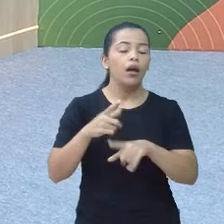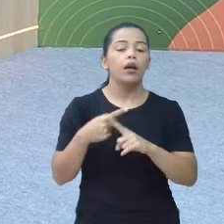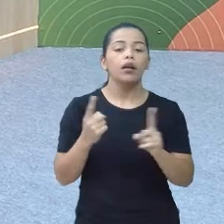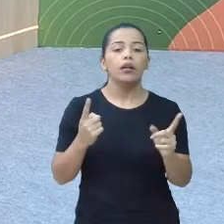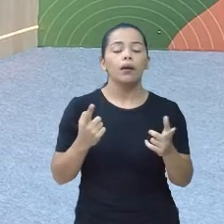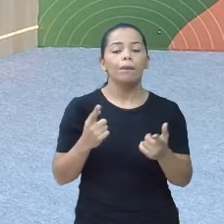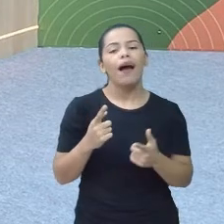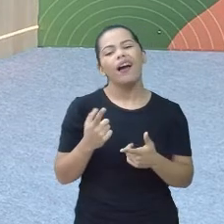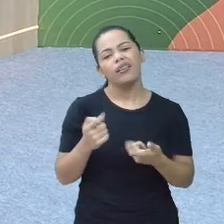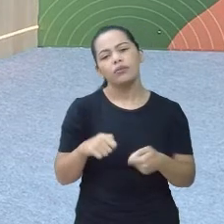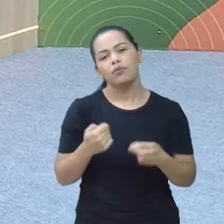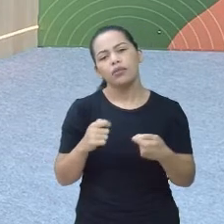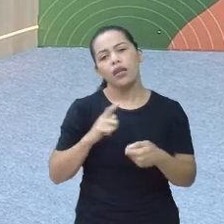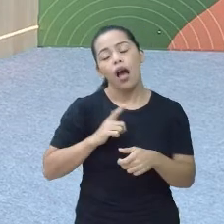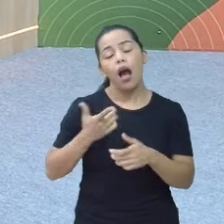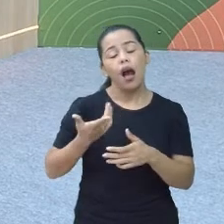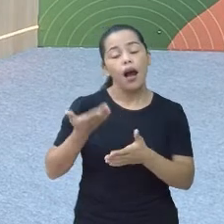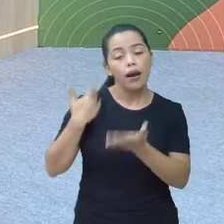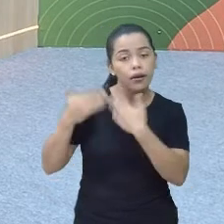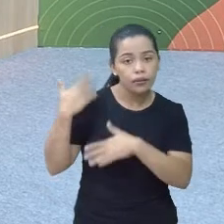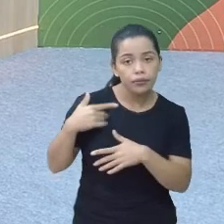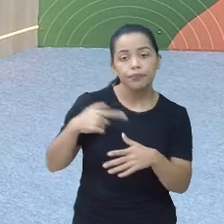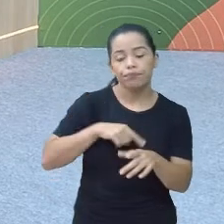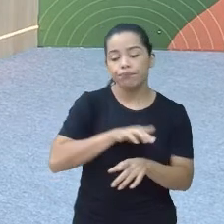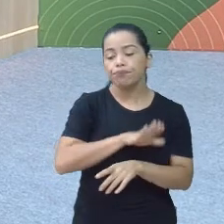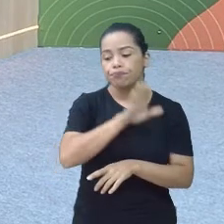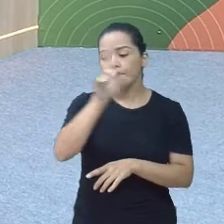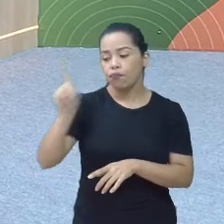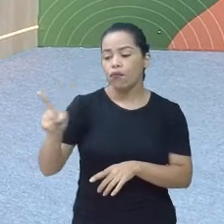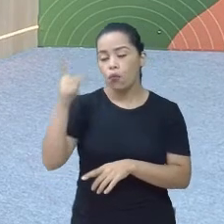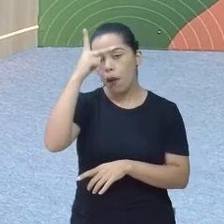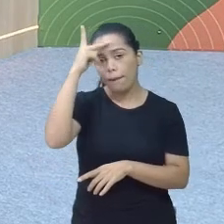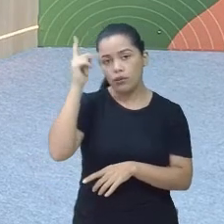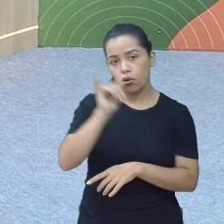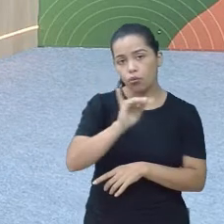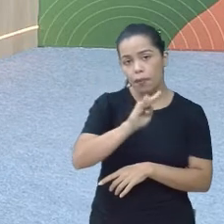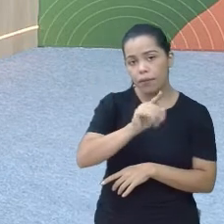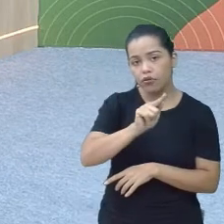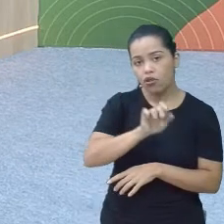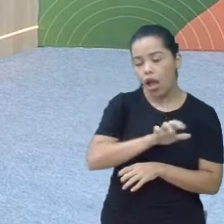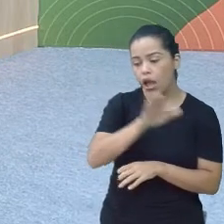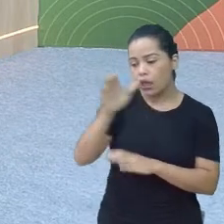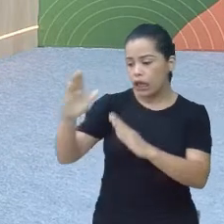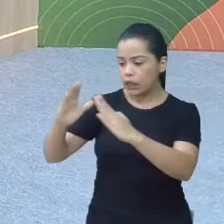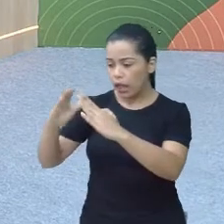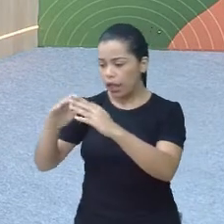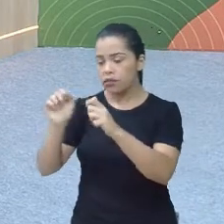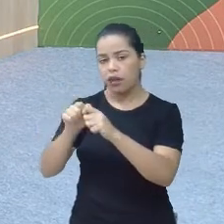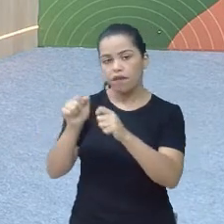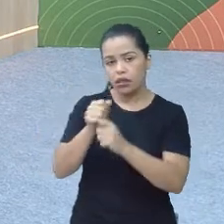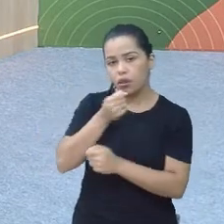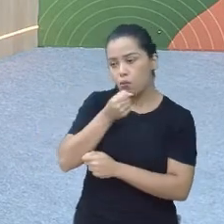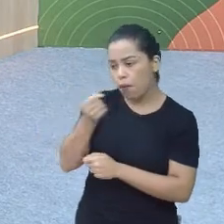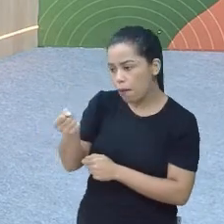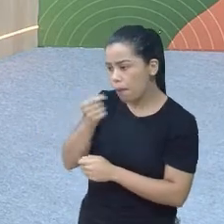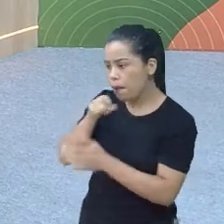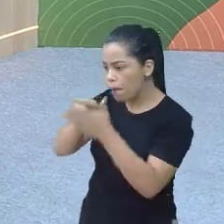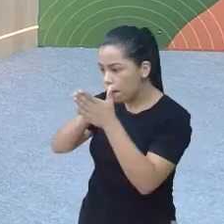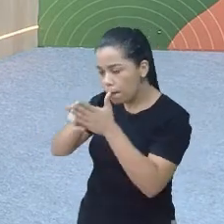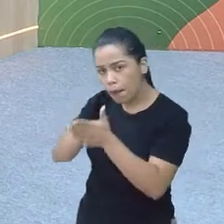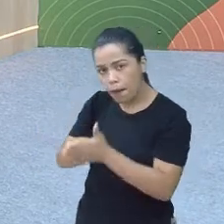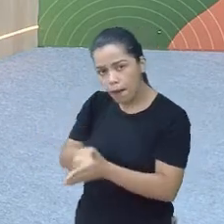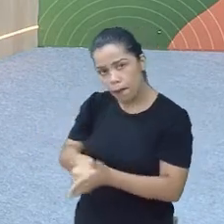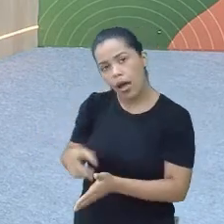ruas também, entrevistando as pessoas nos centros urbanos, nas cidades, nas ruas, nos bairros, tá certo? E costuma ser em formato